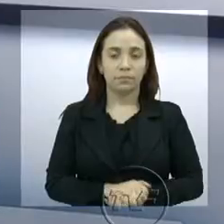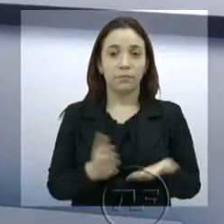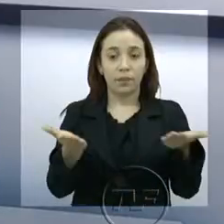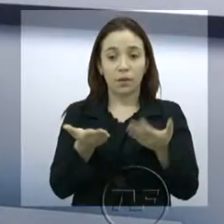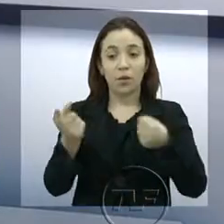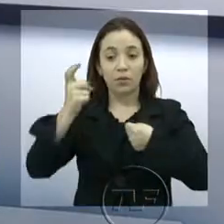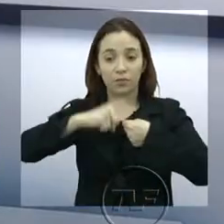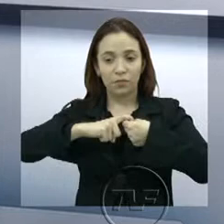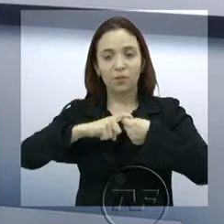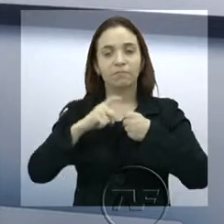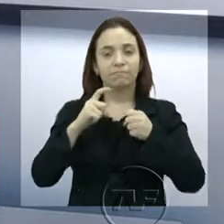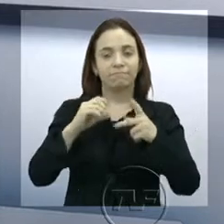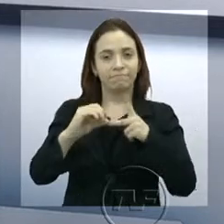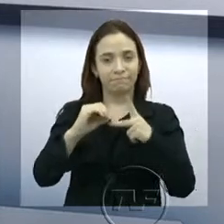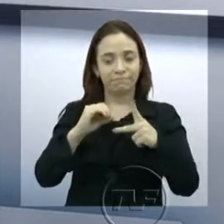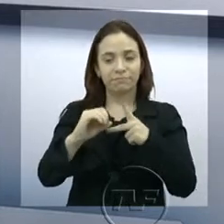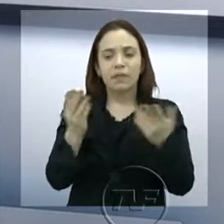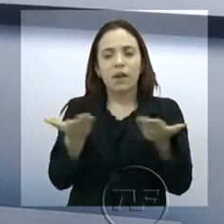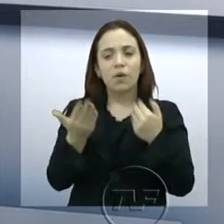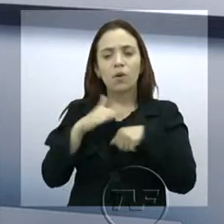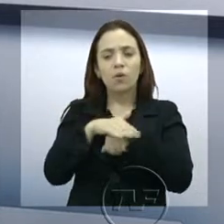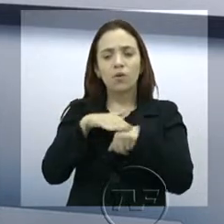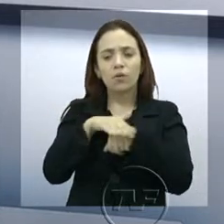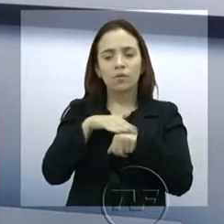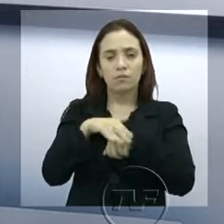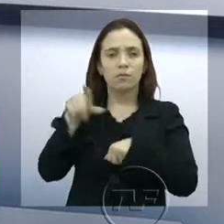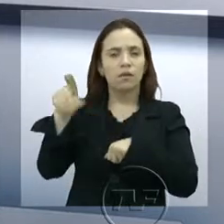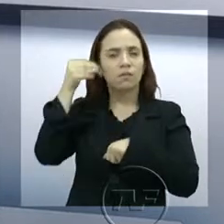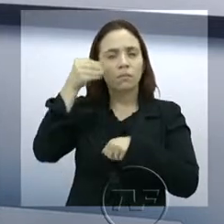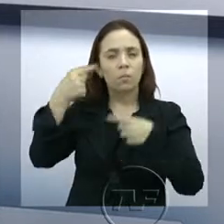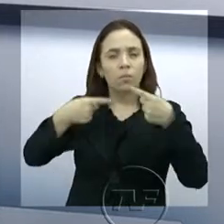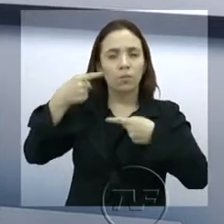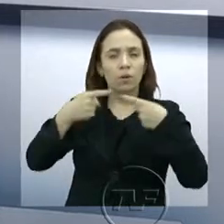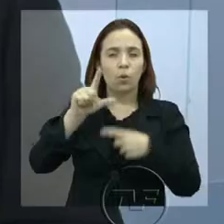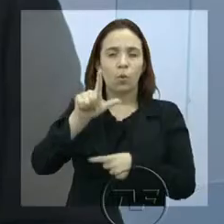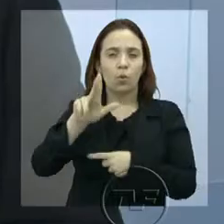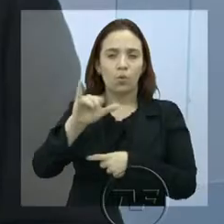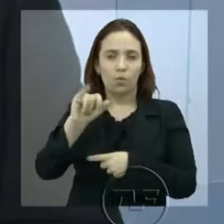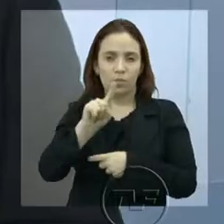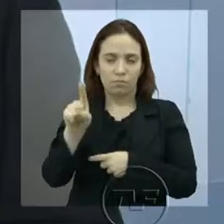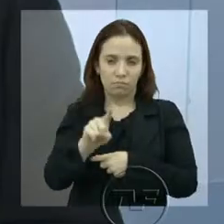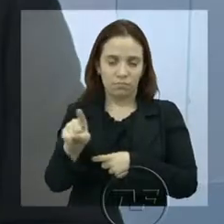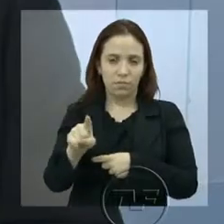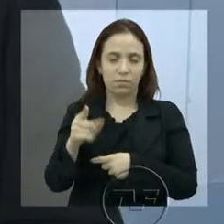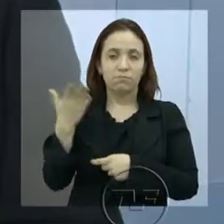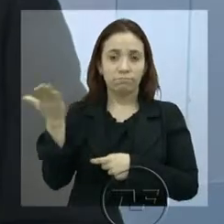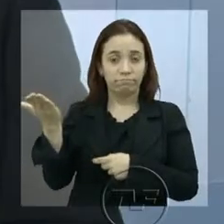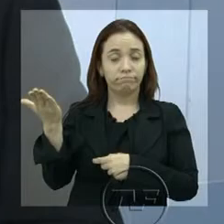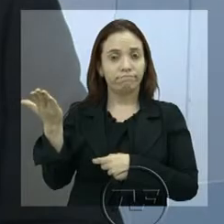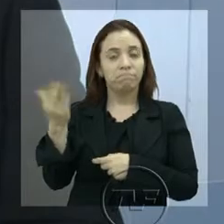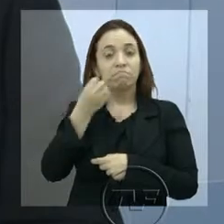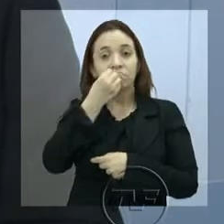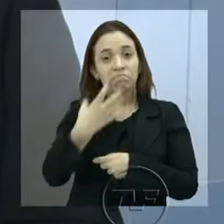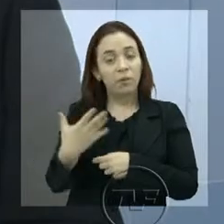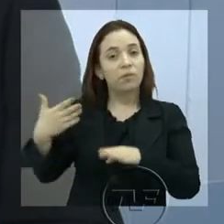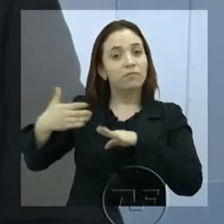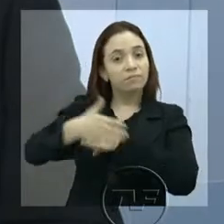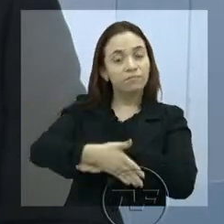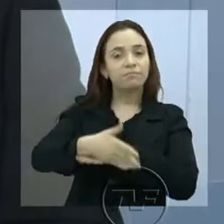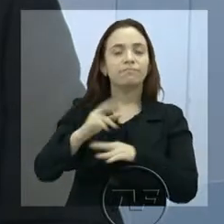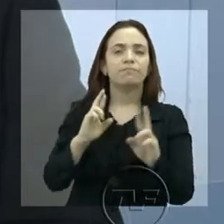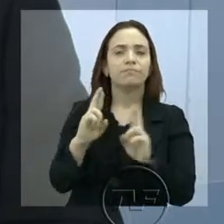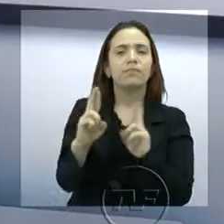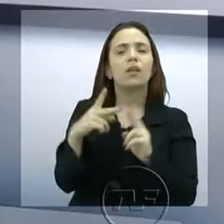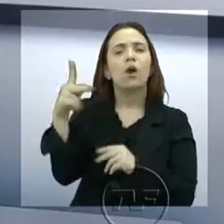Estamos de volta com Pela Ordem. Estamos conversando com o consultor político Luiz Cláudio Ferreira Barbosa, que nos dá a honra aí das suas, não